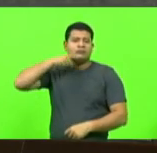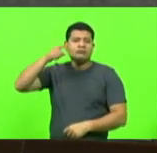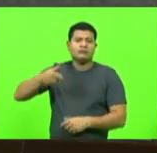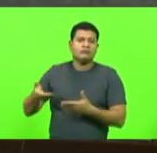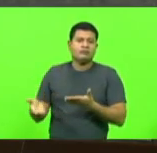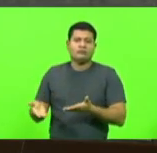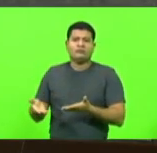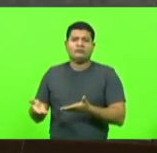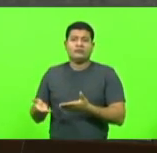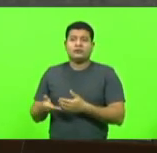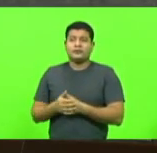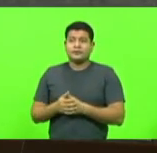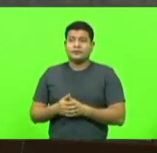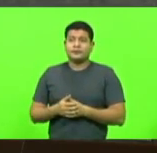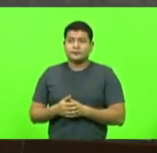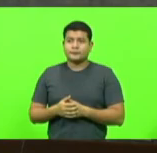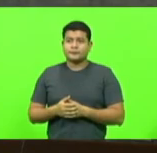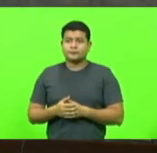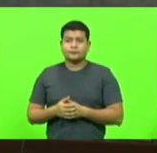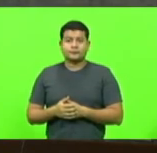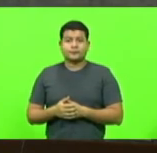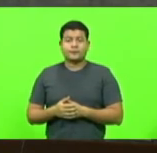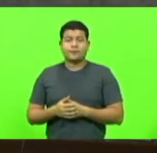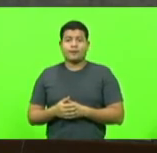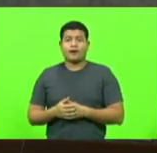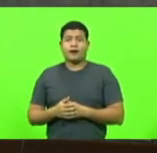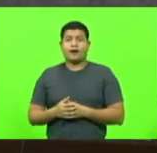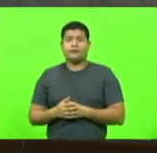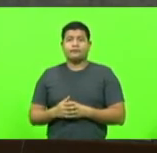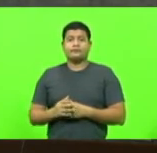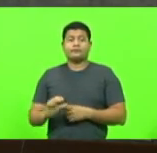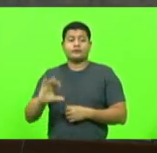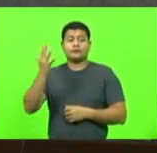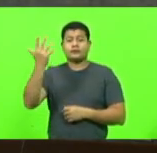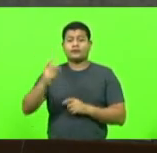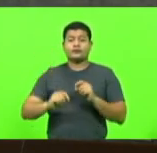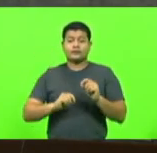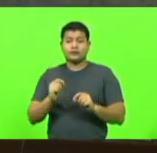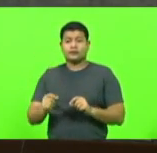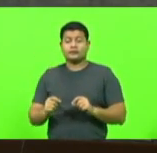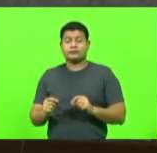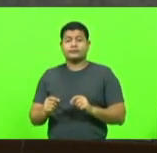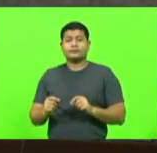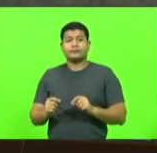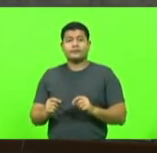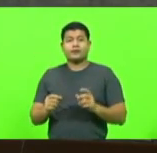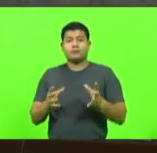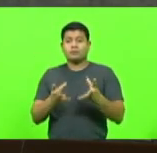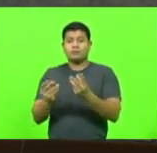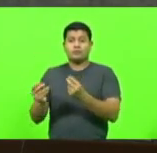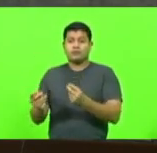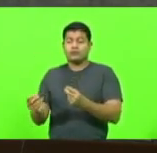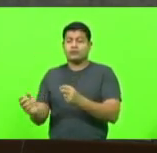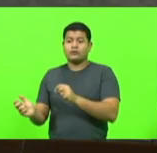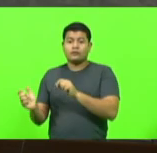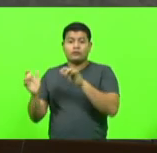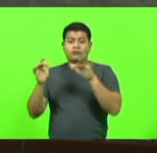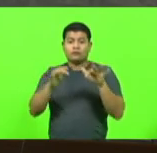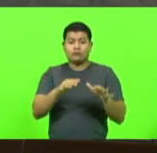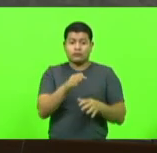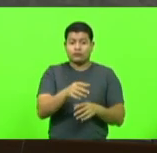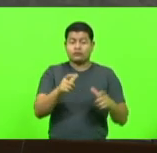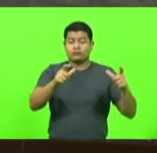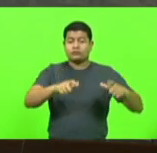né? Então, isso acaba aumentando a demanda dessas instituições públicas,